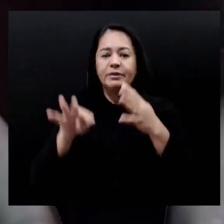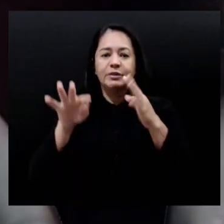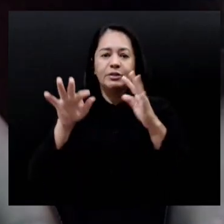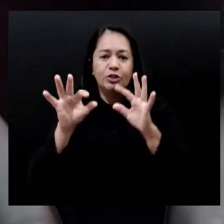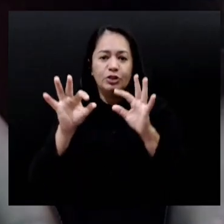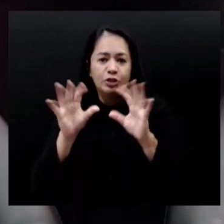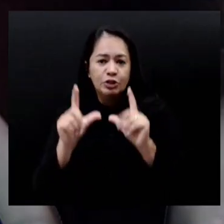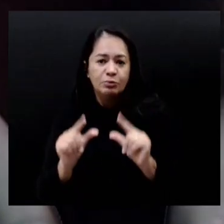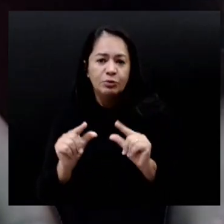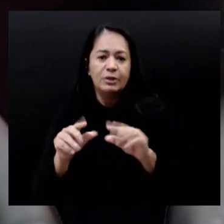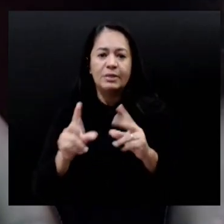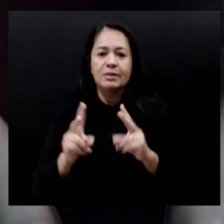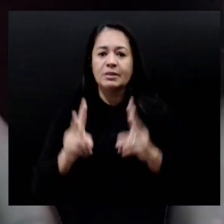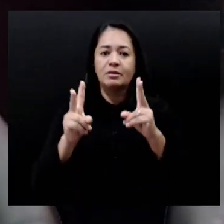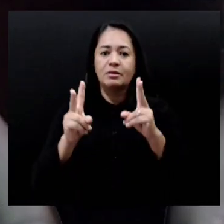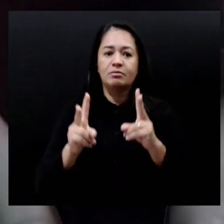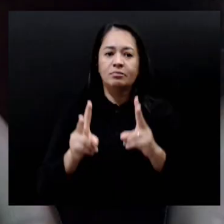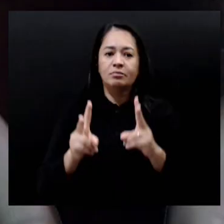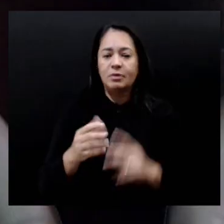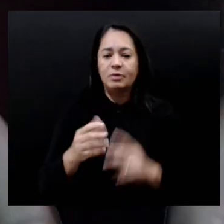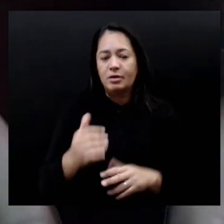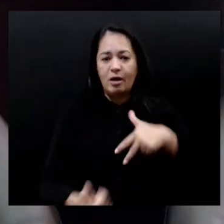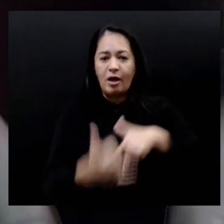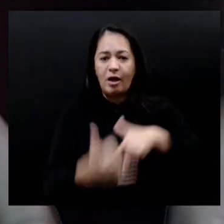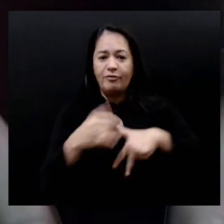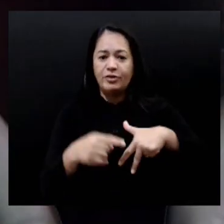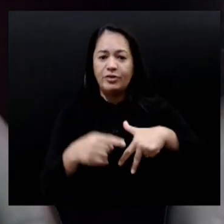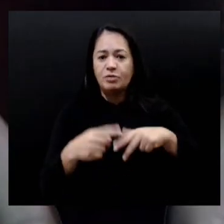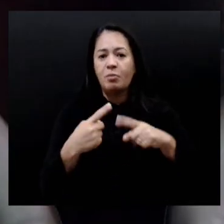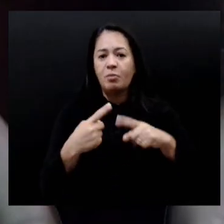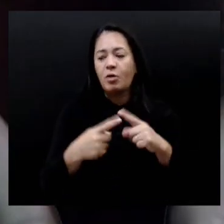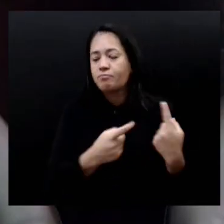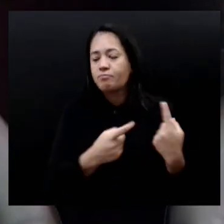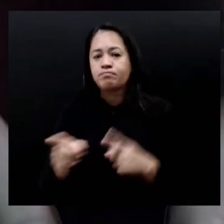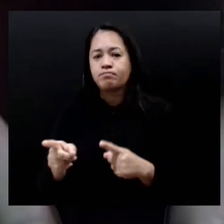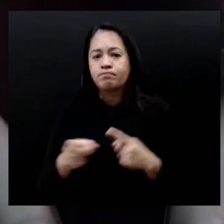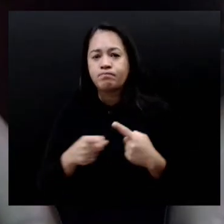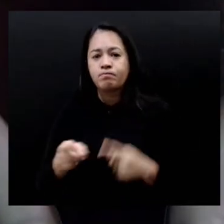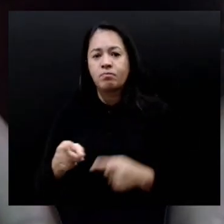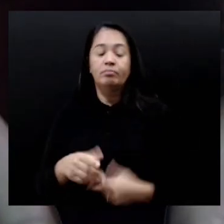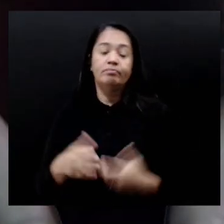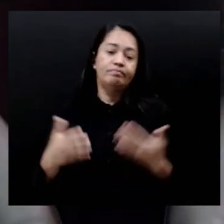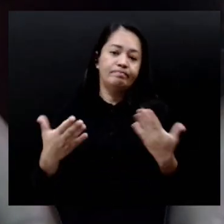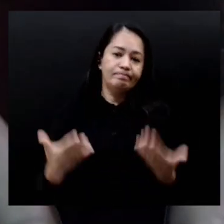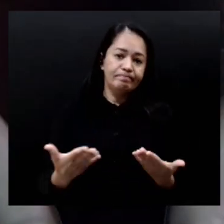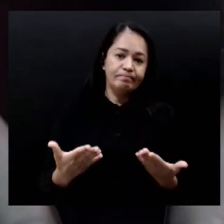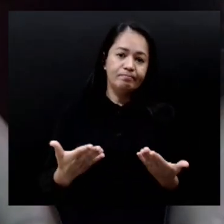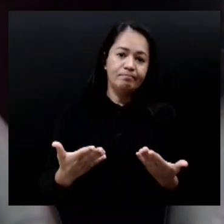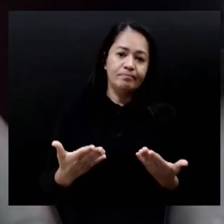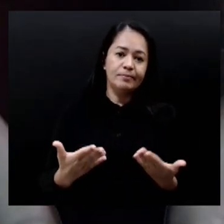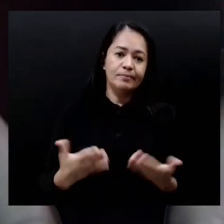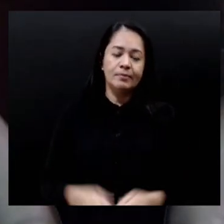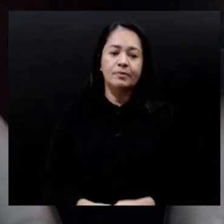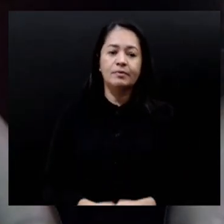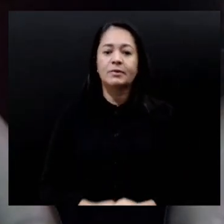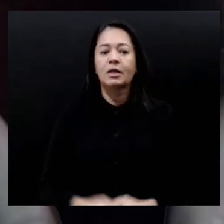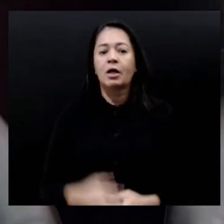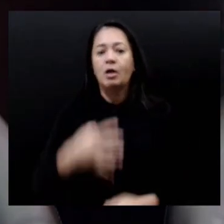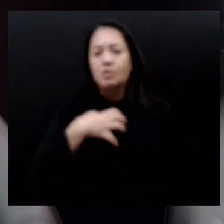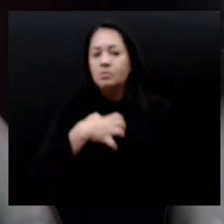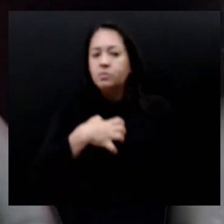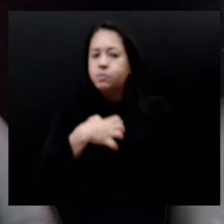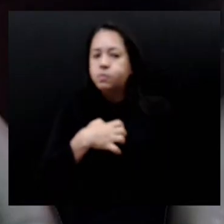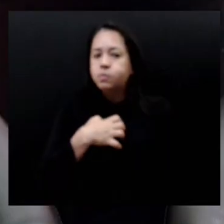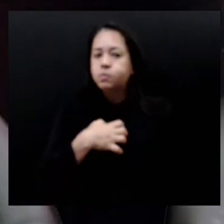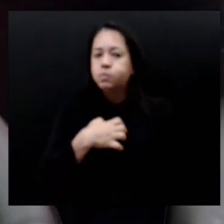pena, a vítima eventualmente ter provocado essa situação. Então, a raiva no direito penal, por